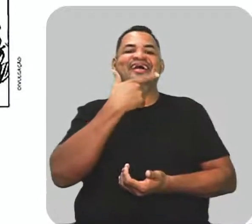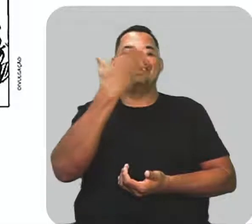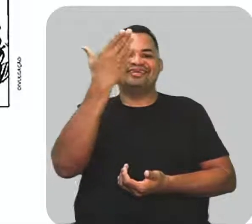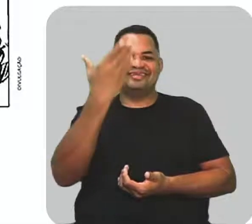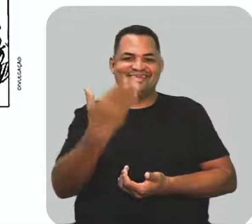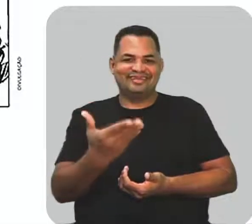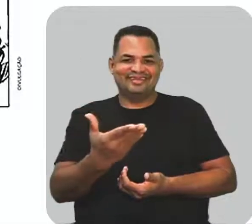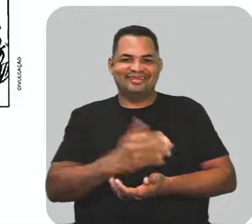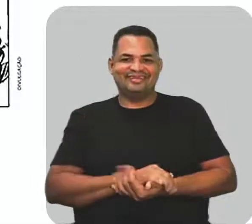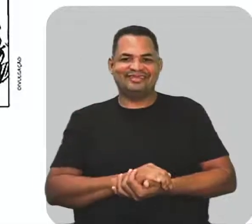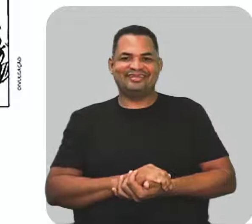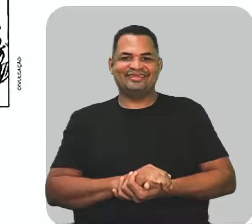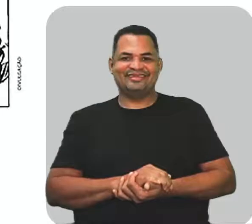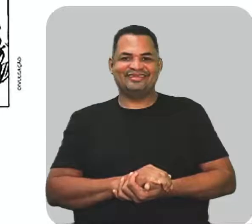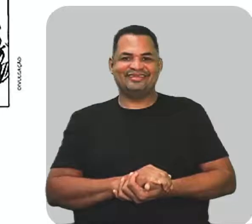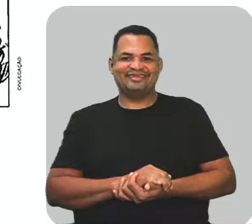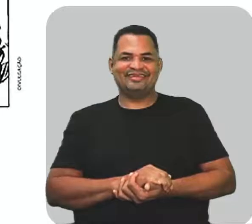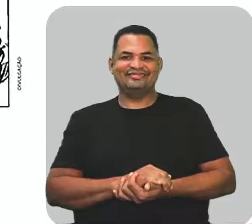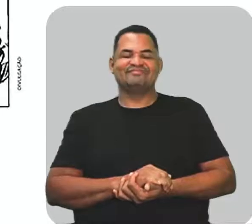aí,